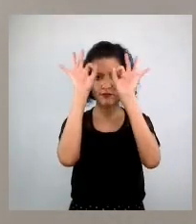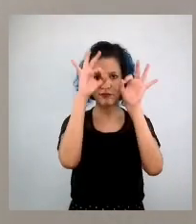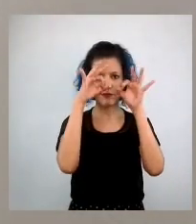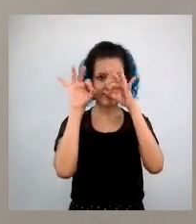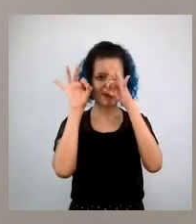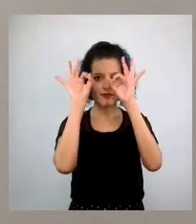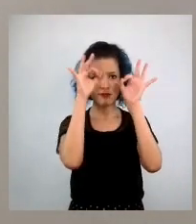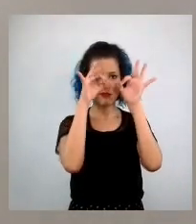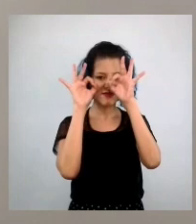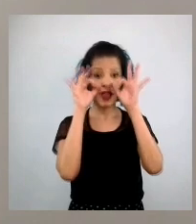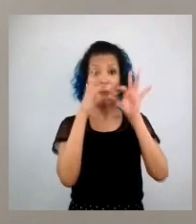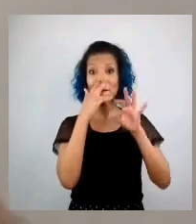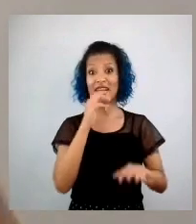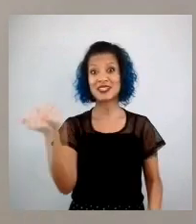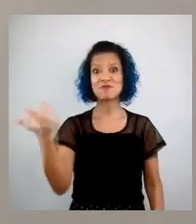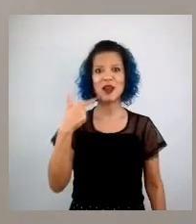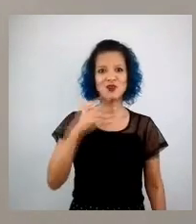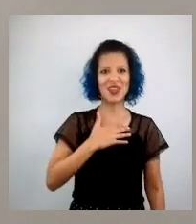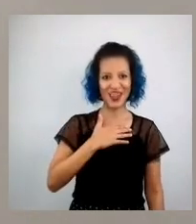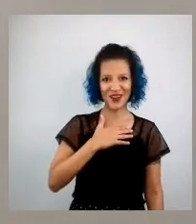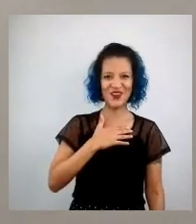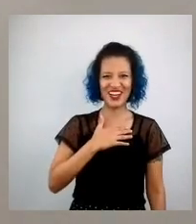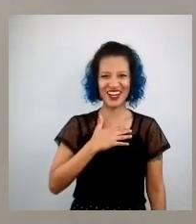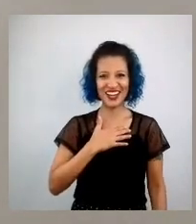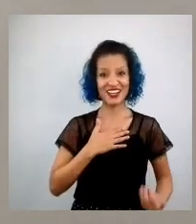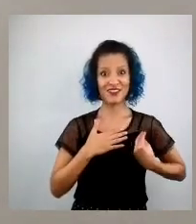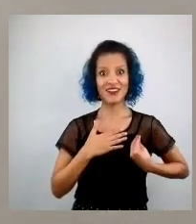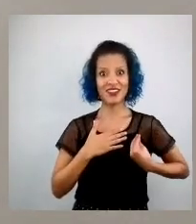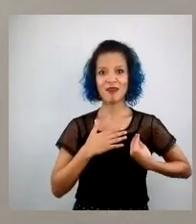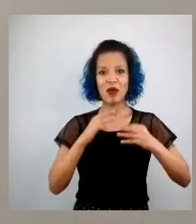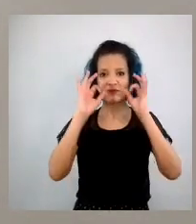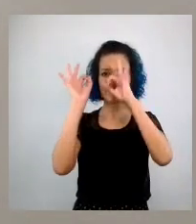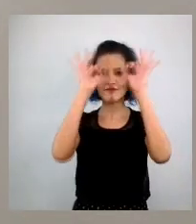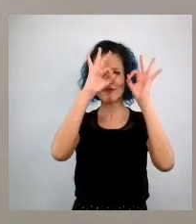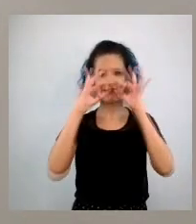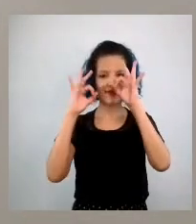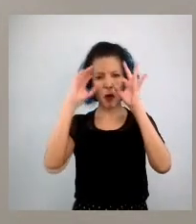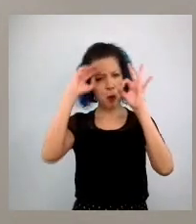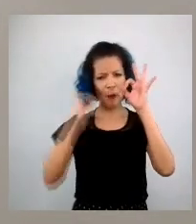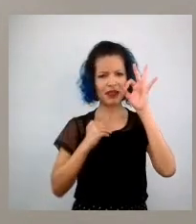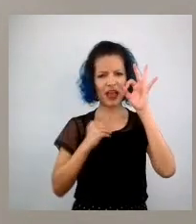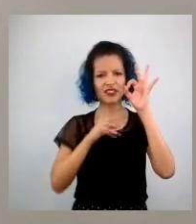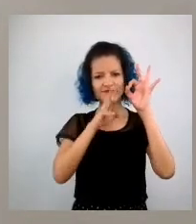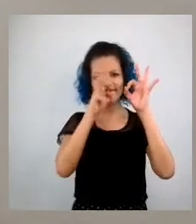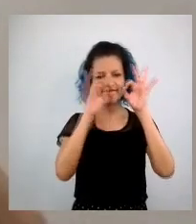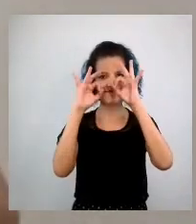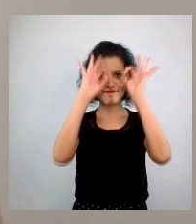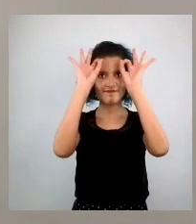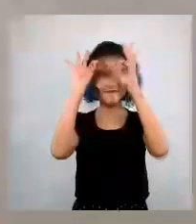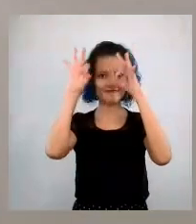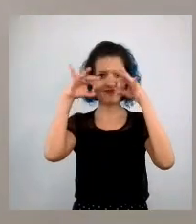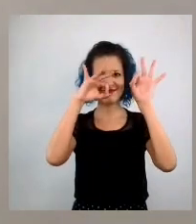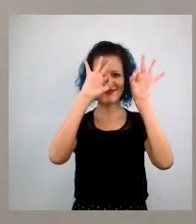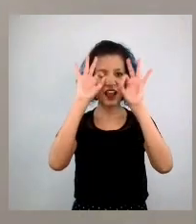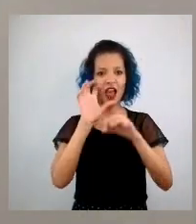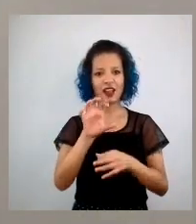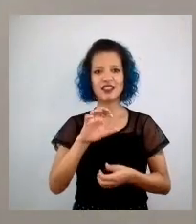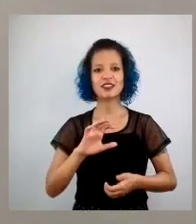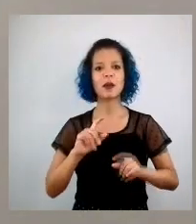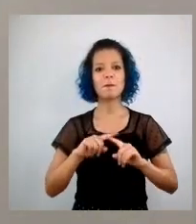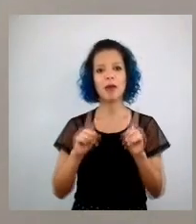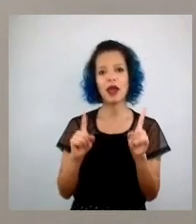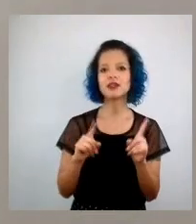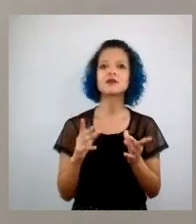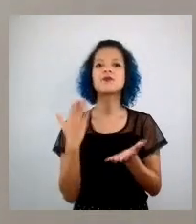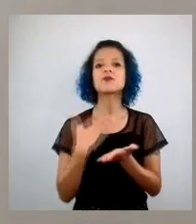ele tem mais vida própria do que eu mesma, não me obedece nunca. Mas começou assim, a biblioteca do Esquenta, eu